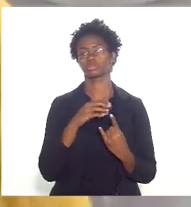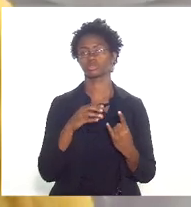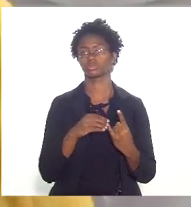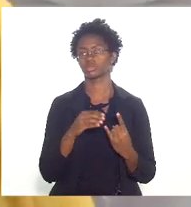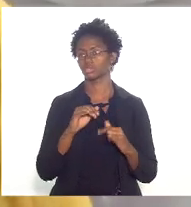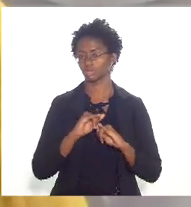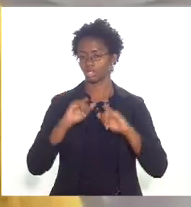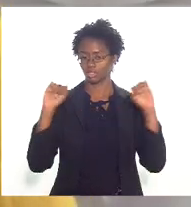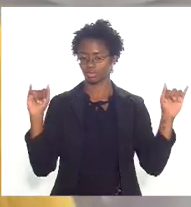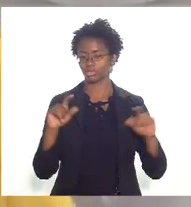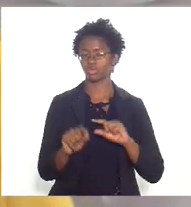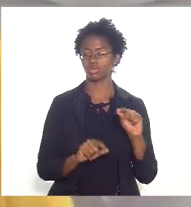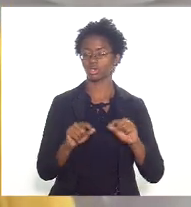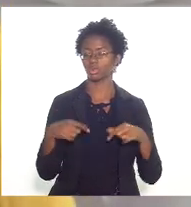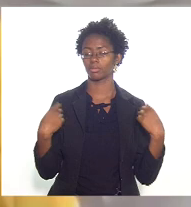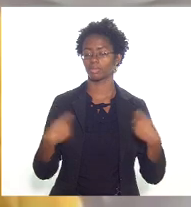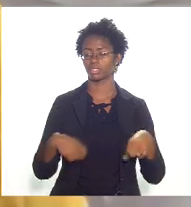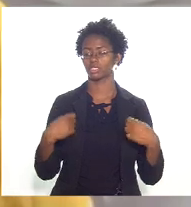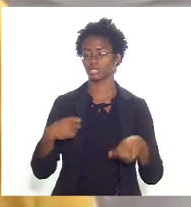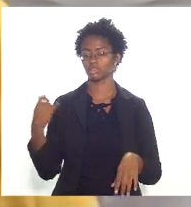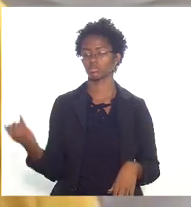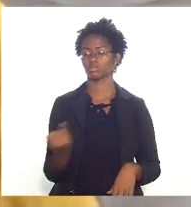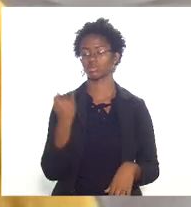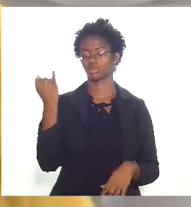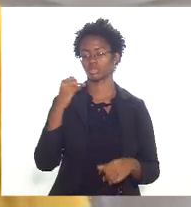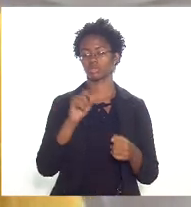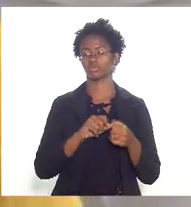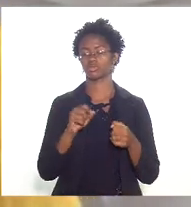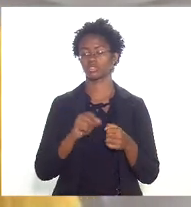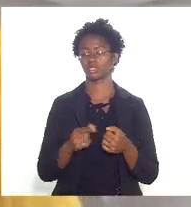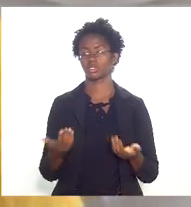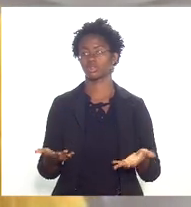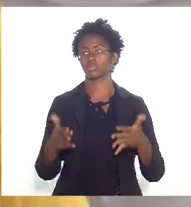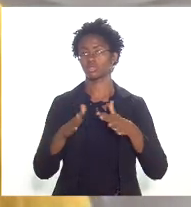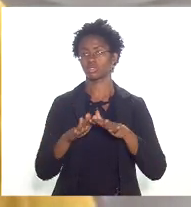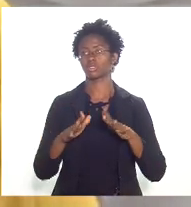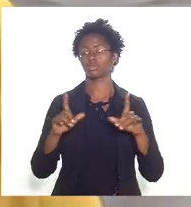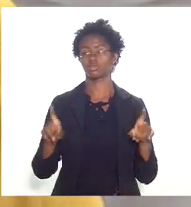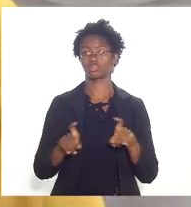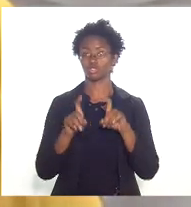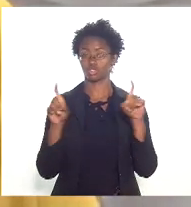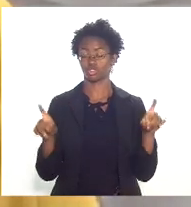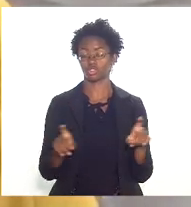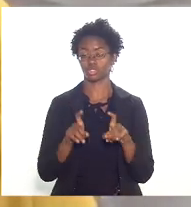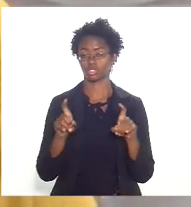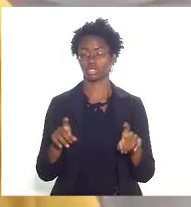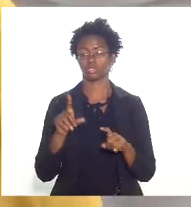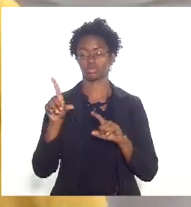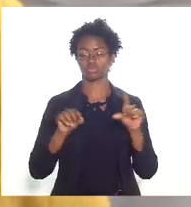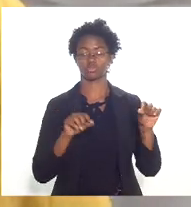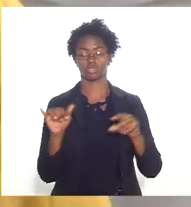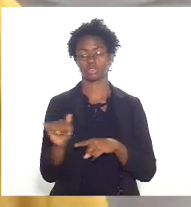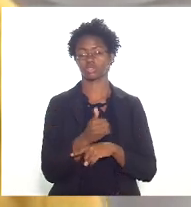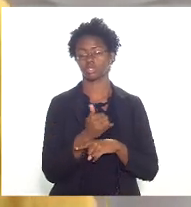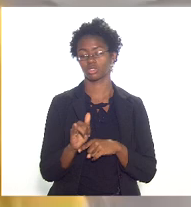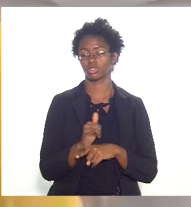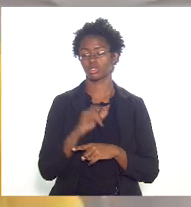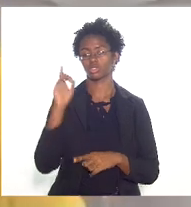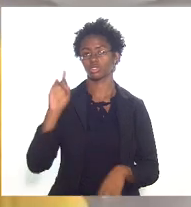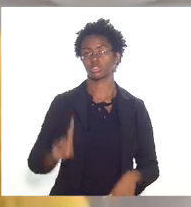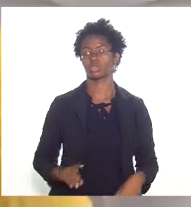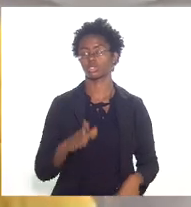informa que o que é preciso fazer é oferecer a inclusão digital é definir estratégias do direito de